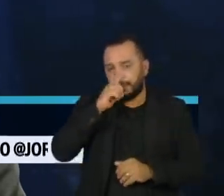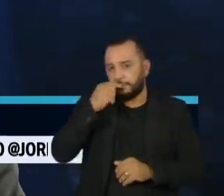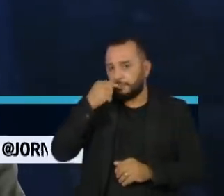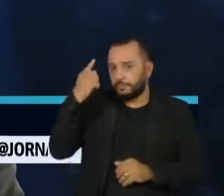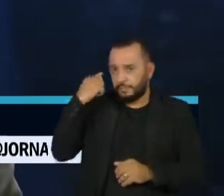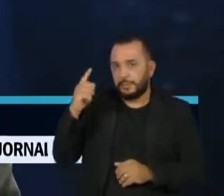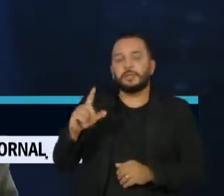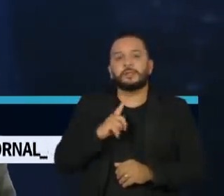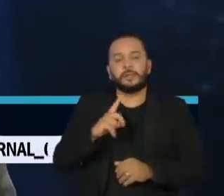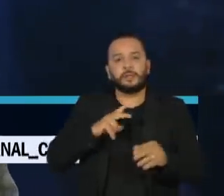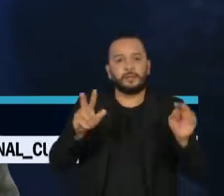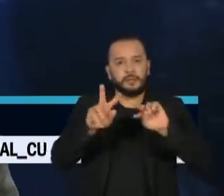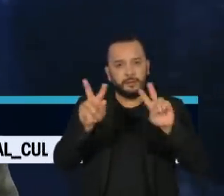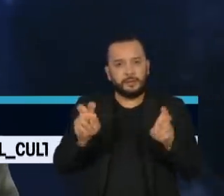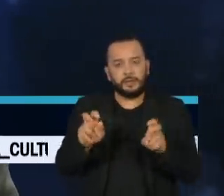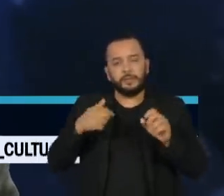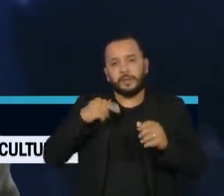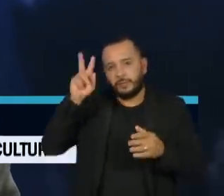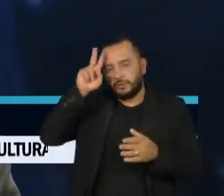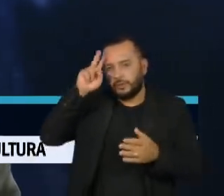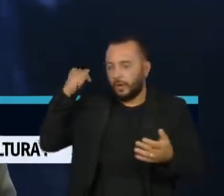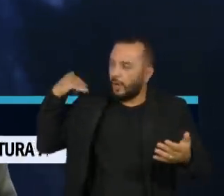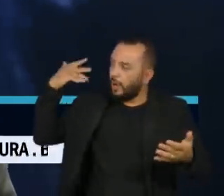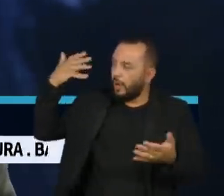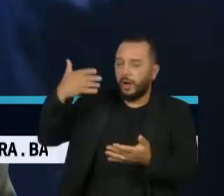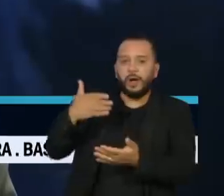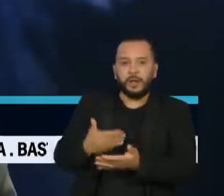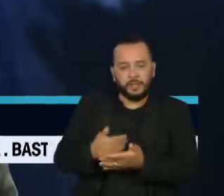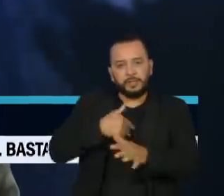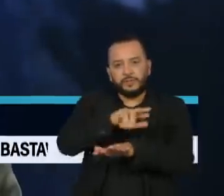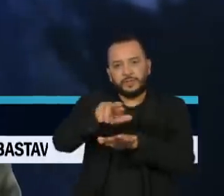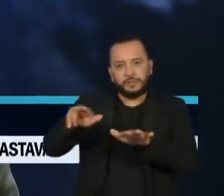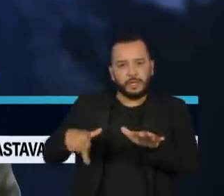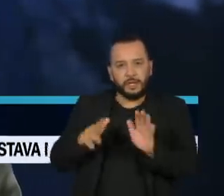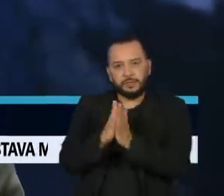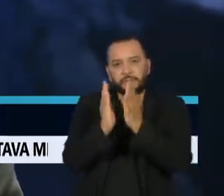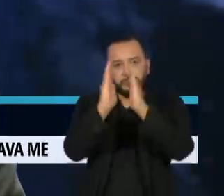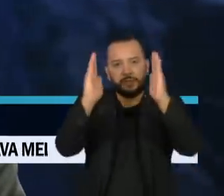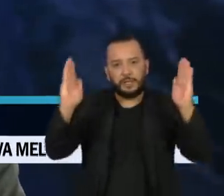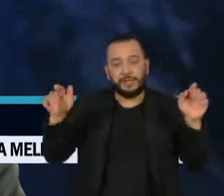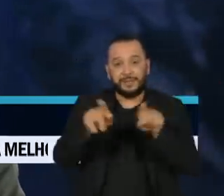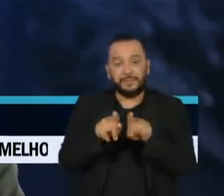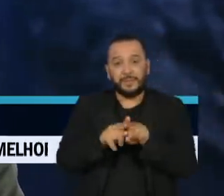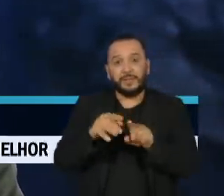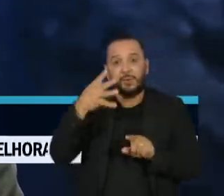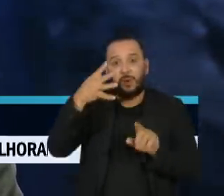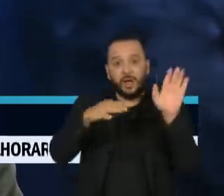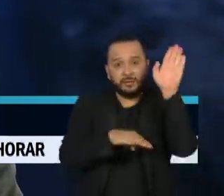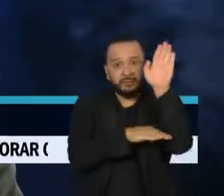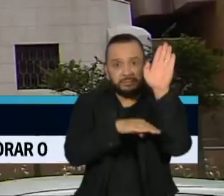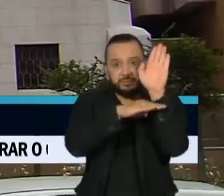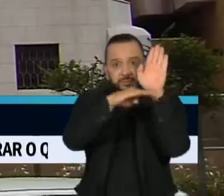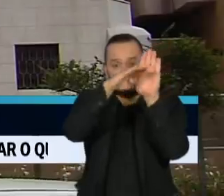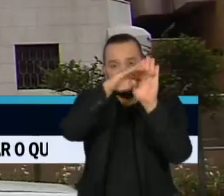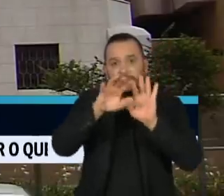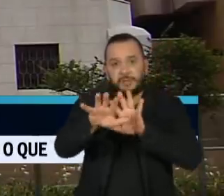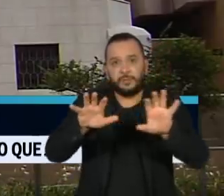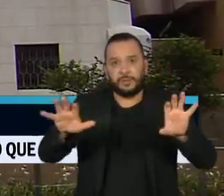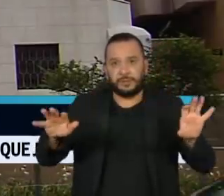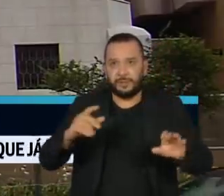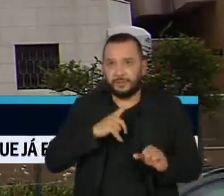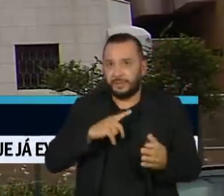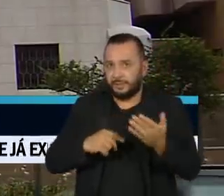com temáticas históricas, diversidade, biblioteca, além de 4 andares de exposições simultâneas. A